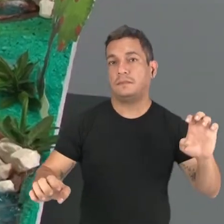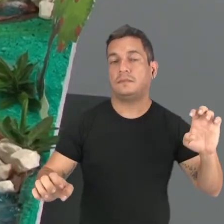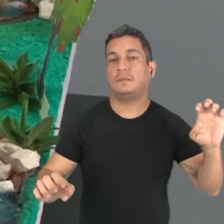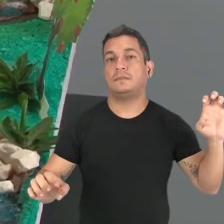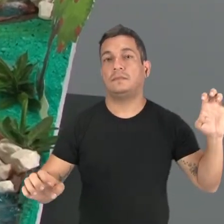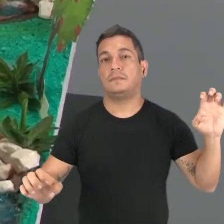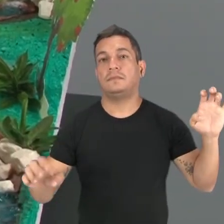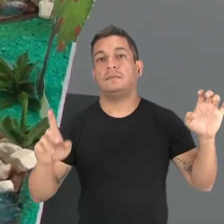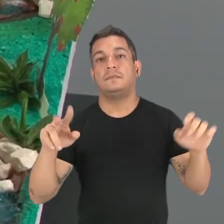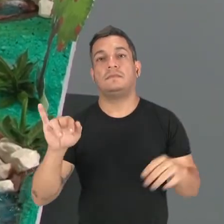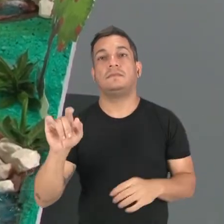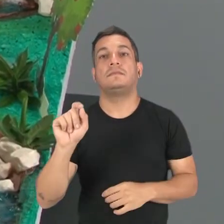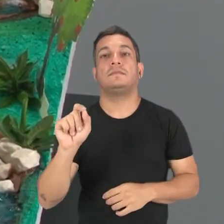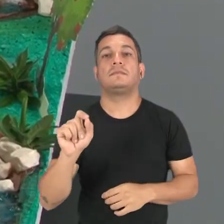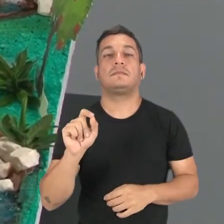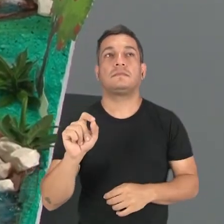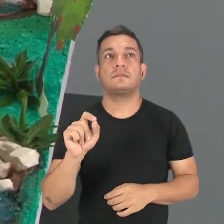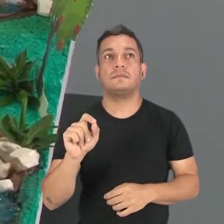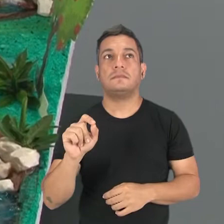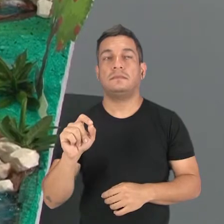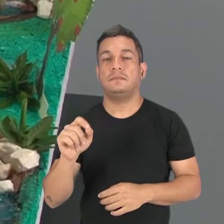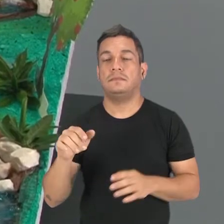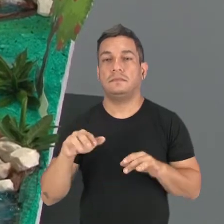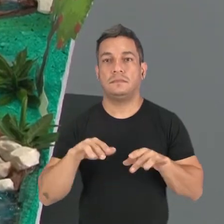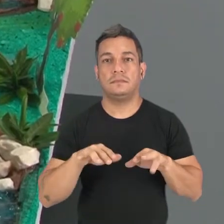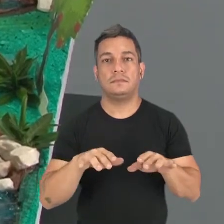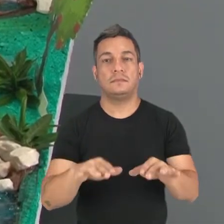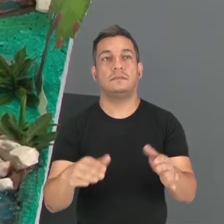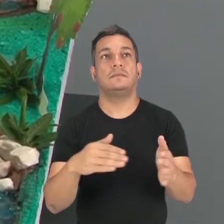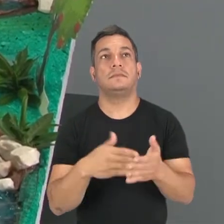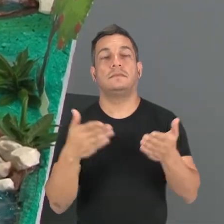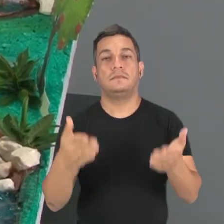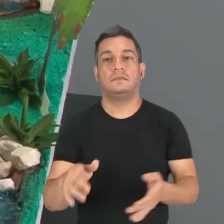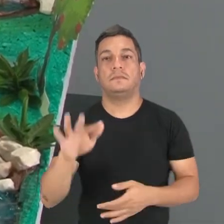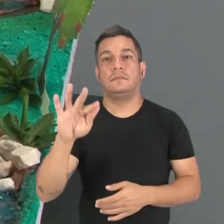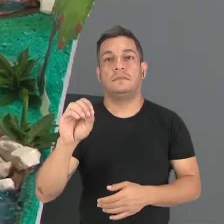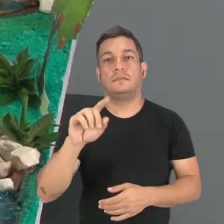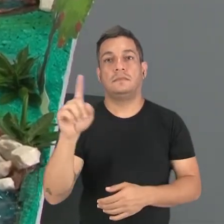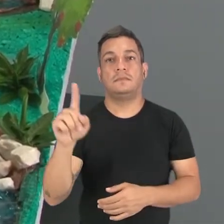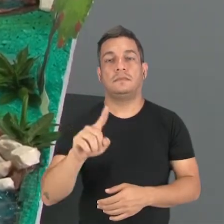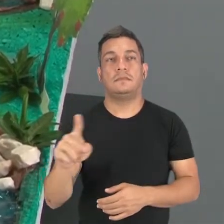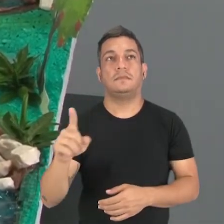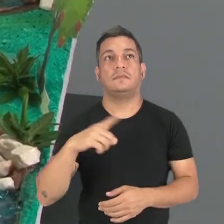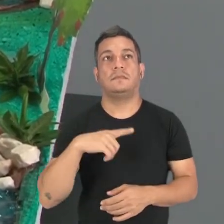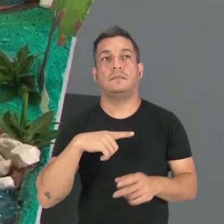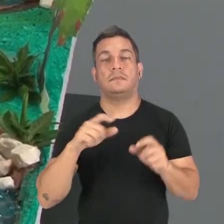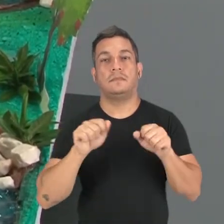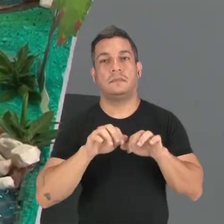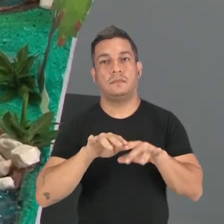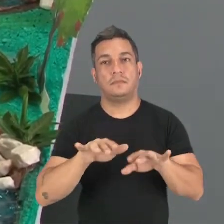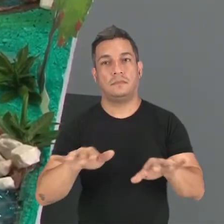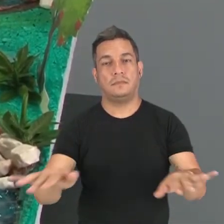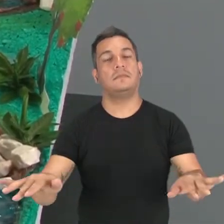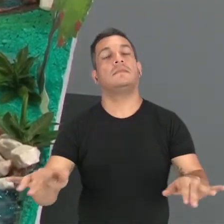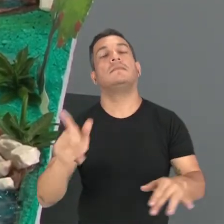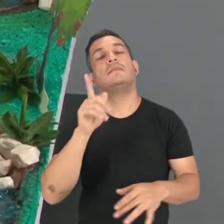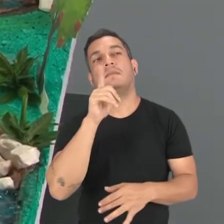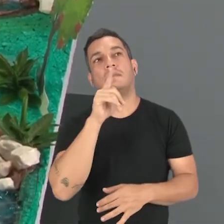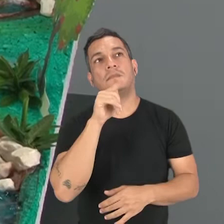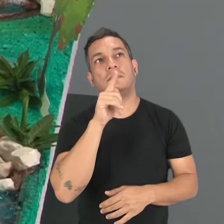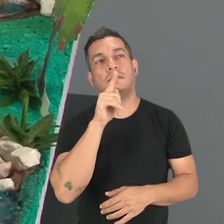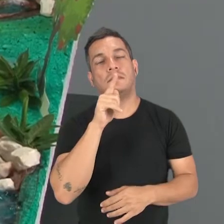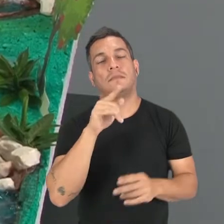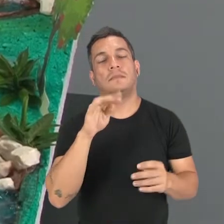esquerdo, e ele vai no seu curso até chegar lá na foz, que a foz é onde deságua aquela